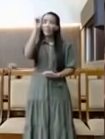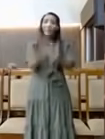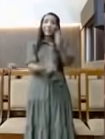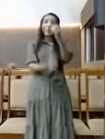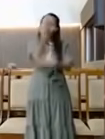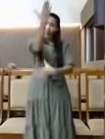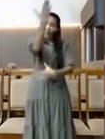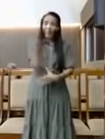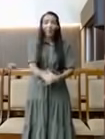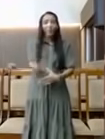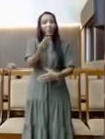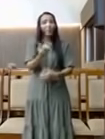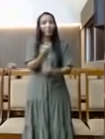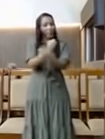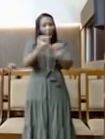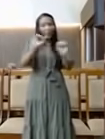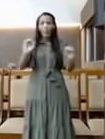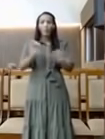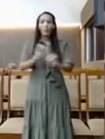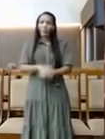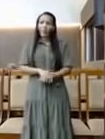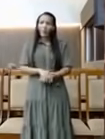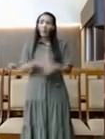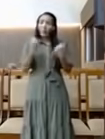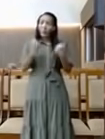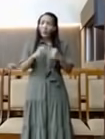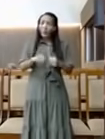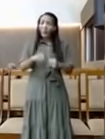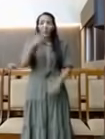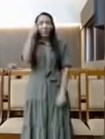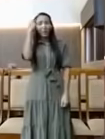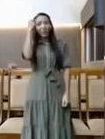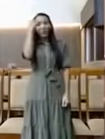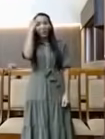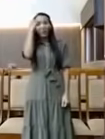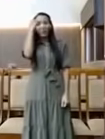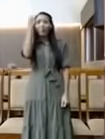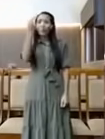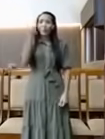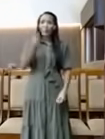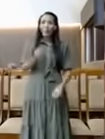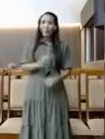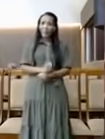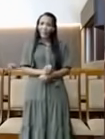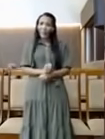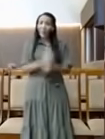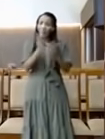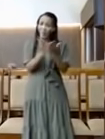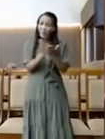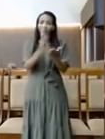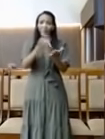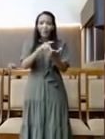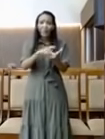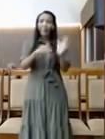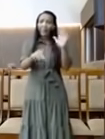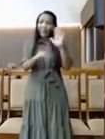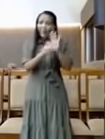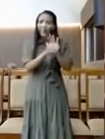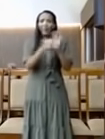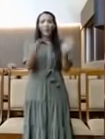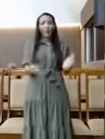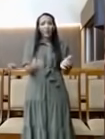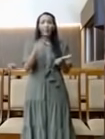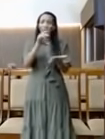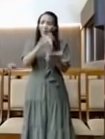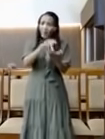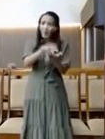né assim é por isso que eu tô dizendo aqui a multidão Eu louvo à Deus pela multidão mas a mesma multidão que te elogia amanhã